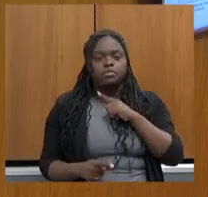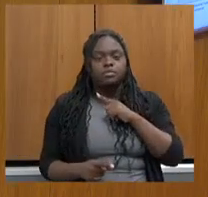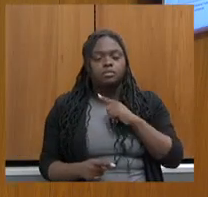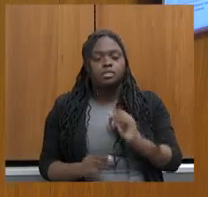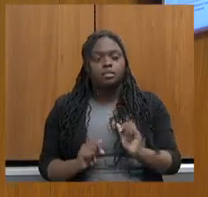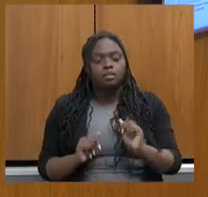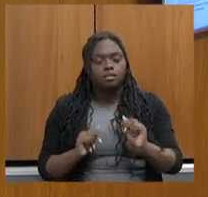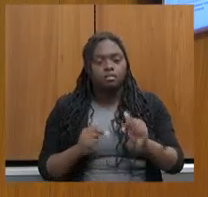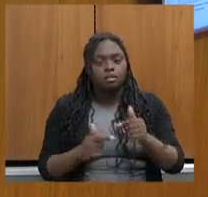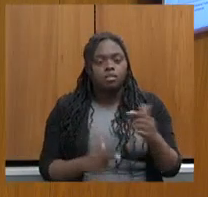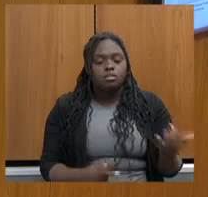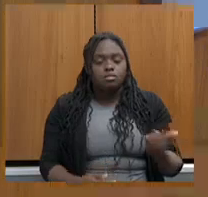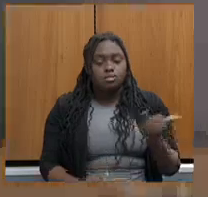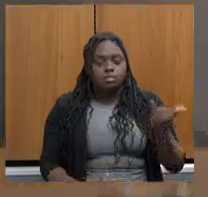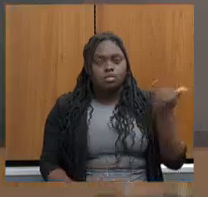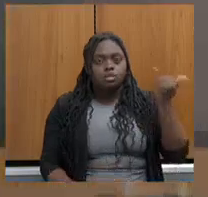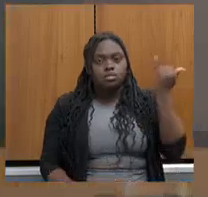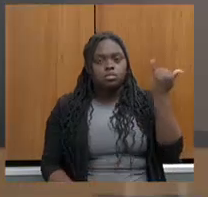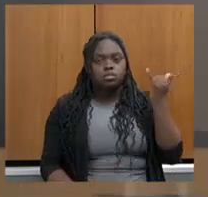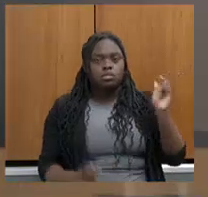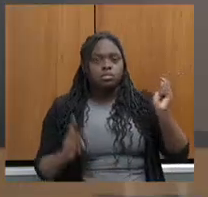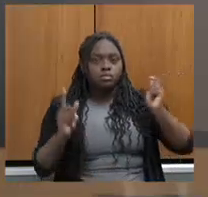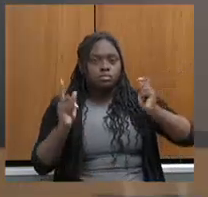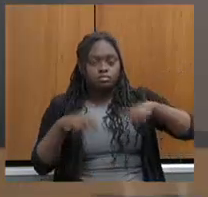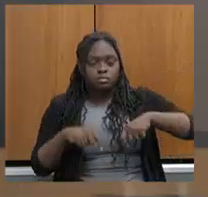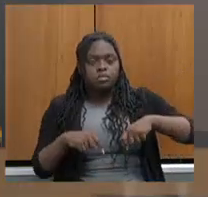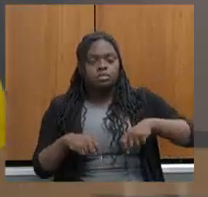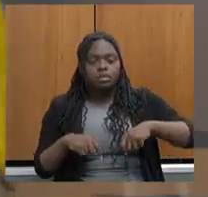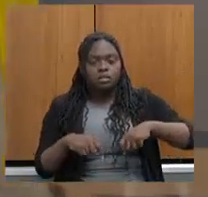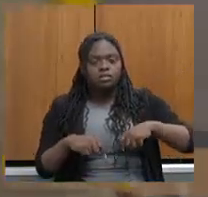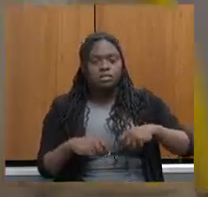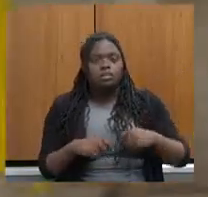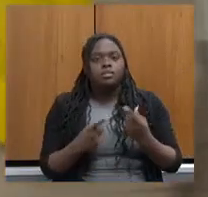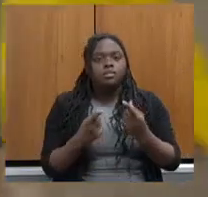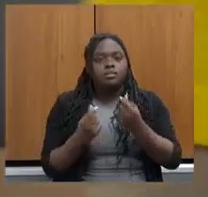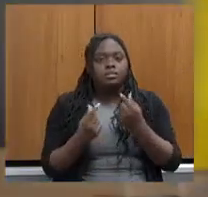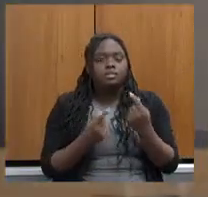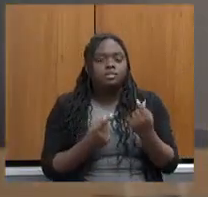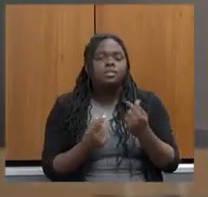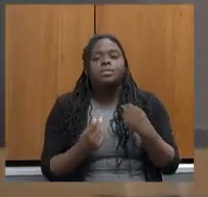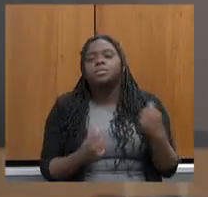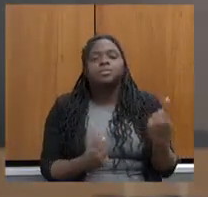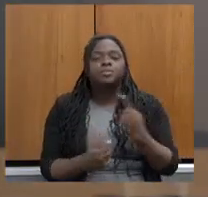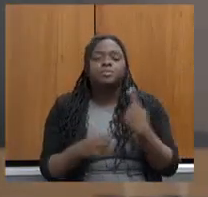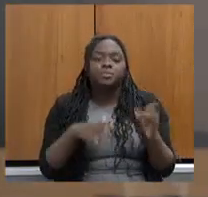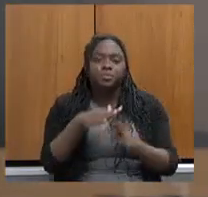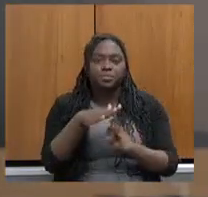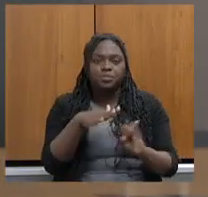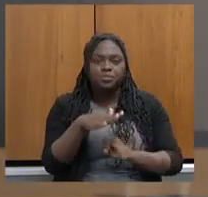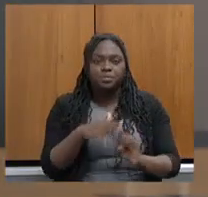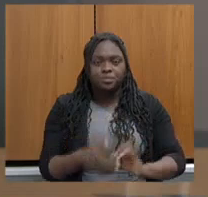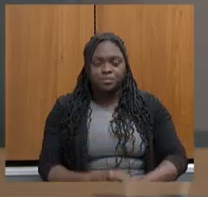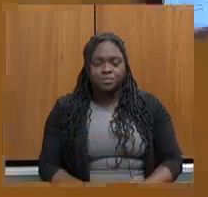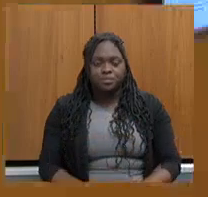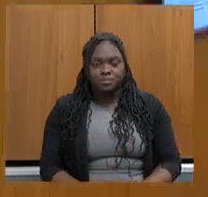muito importante condição de capital e investimentos na nossa instituição